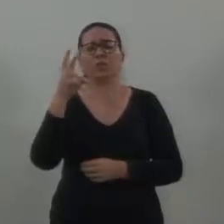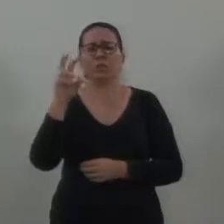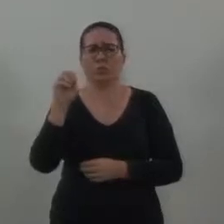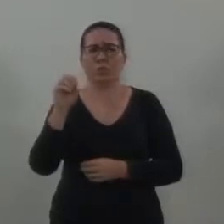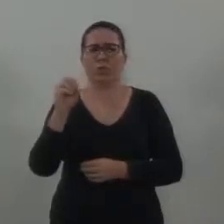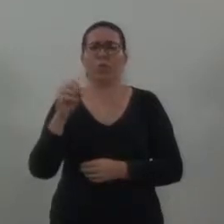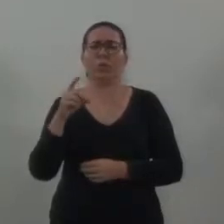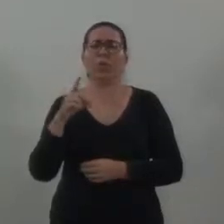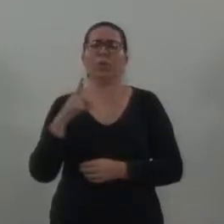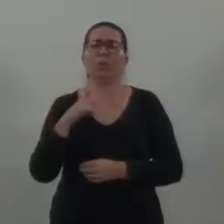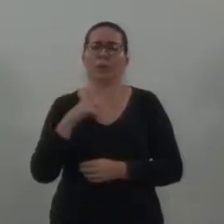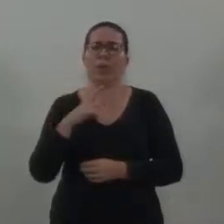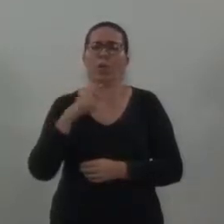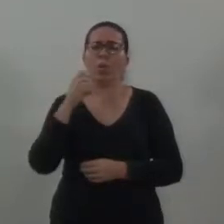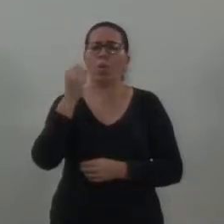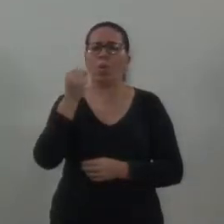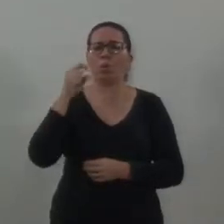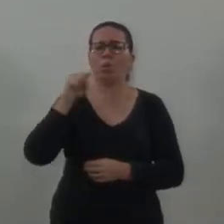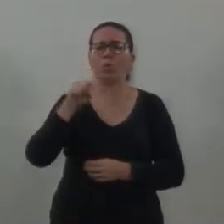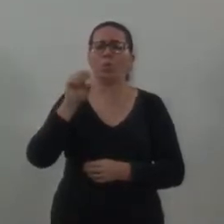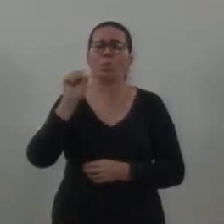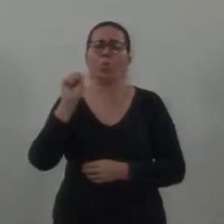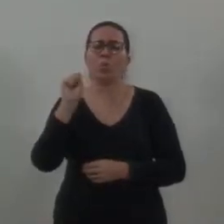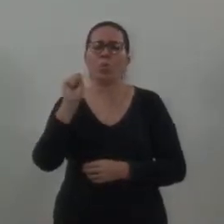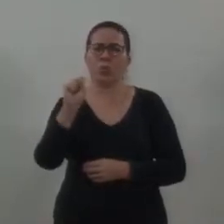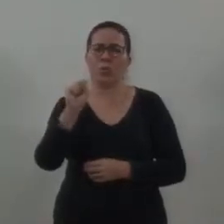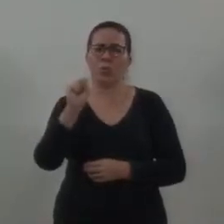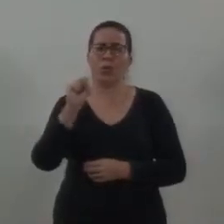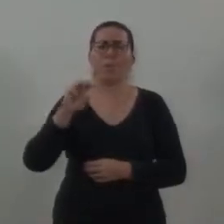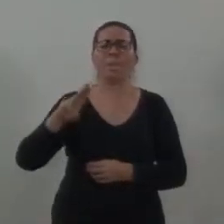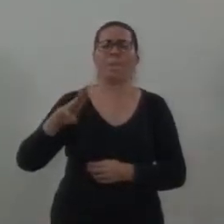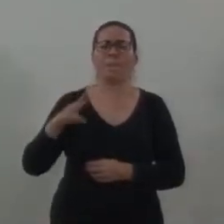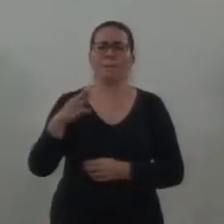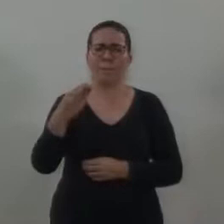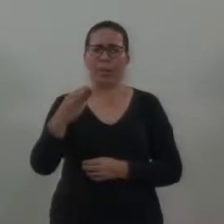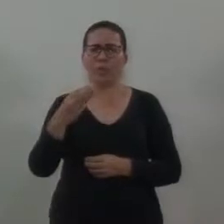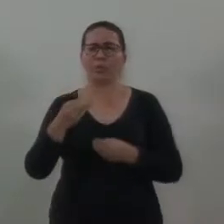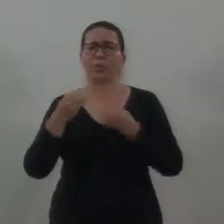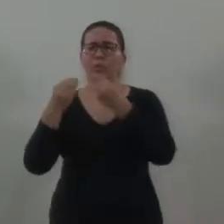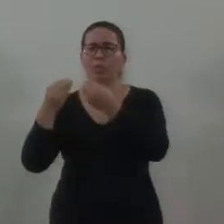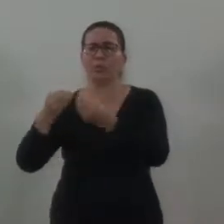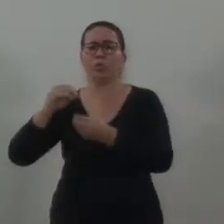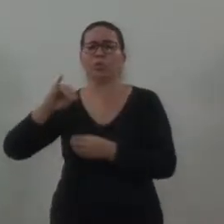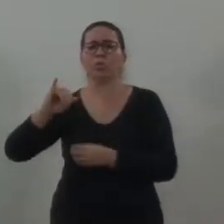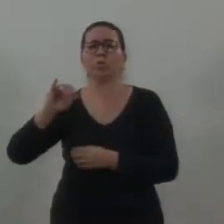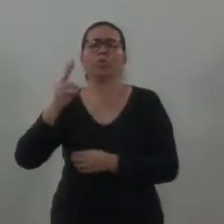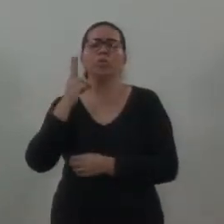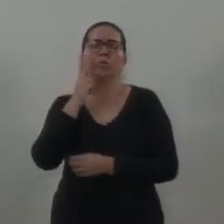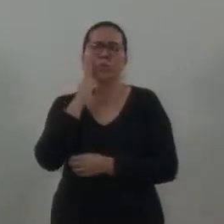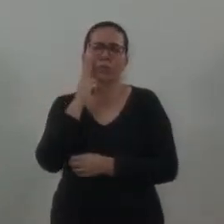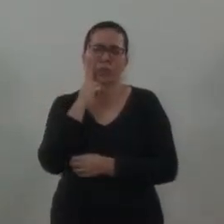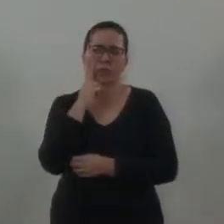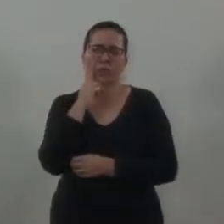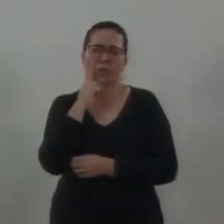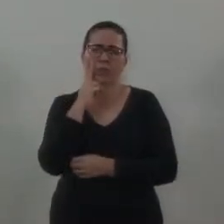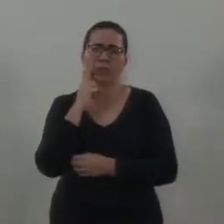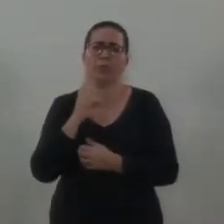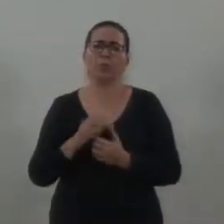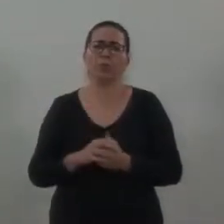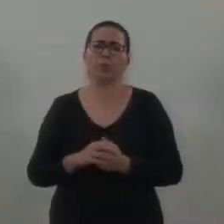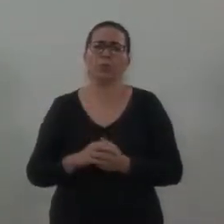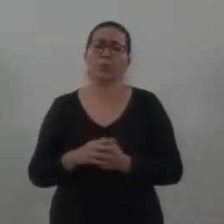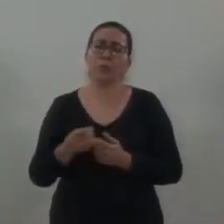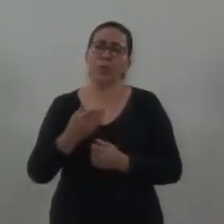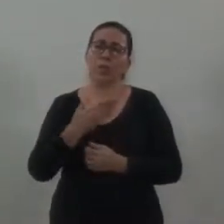passou 8,8 milhões, né, está passando 8,8 milhões para o município de Vinhedo. Chegou a metade desses recursos,